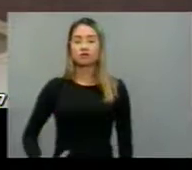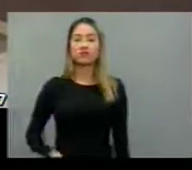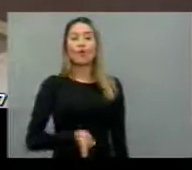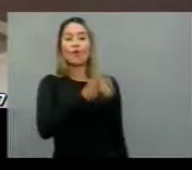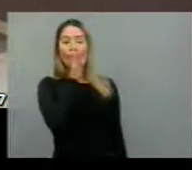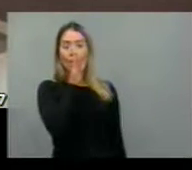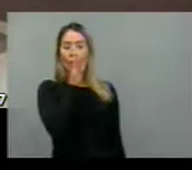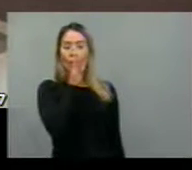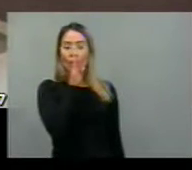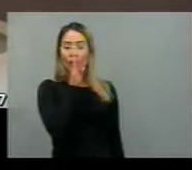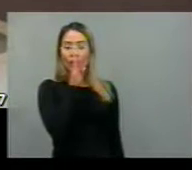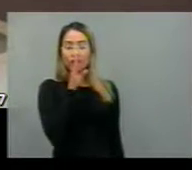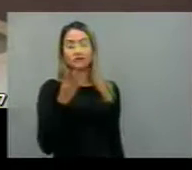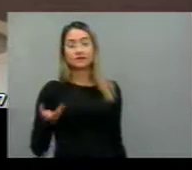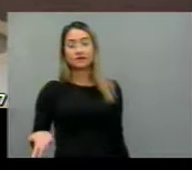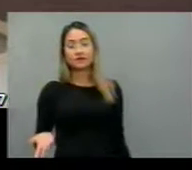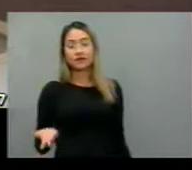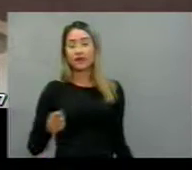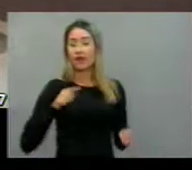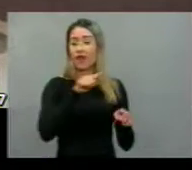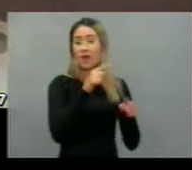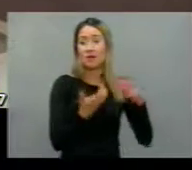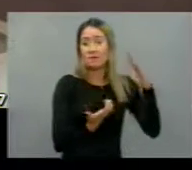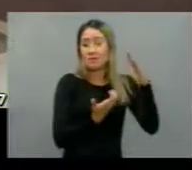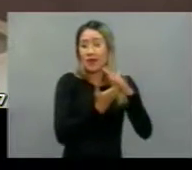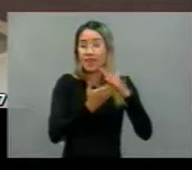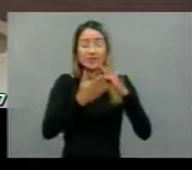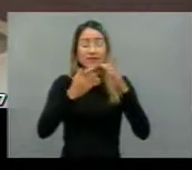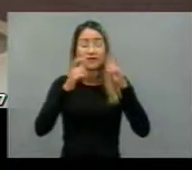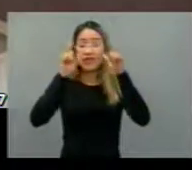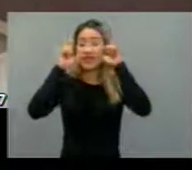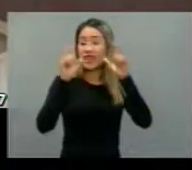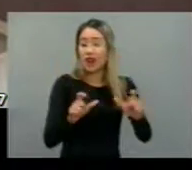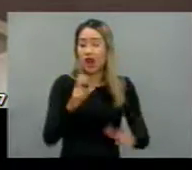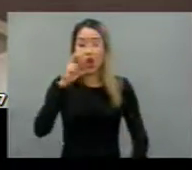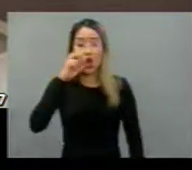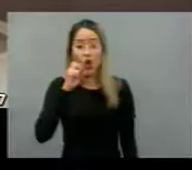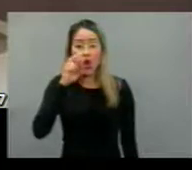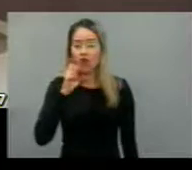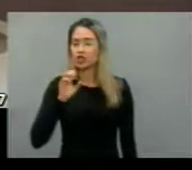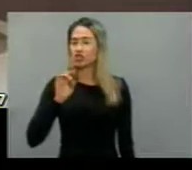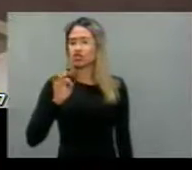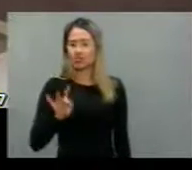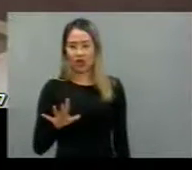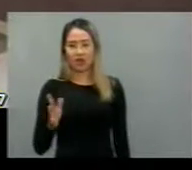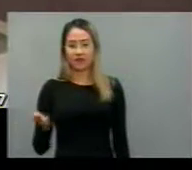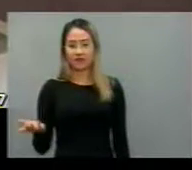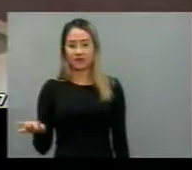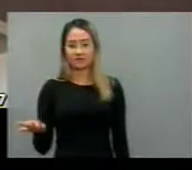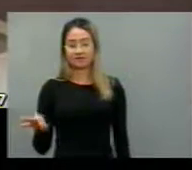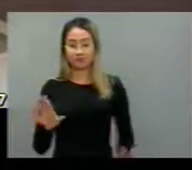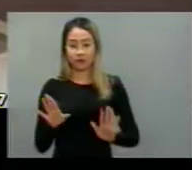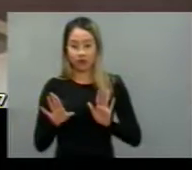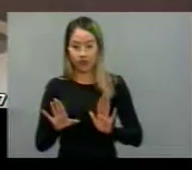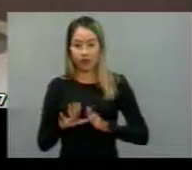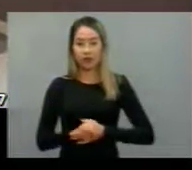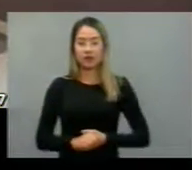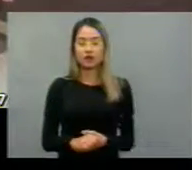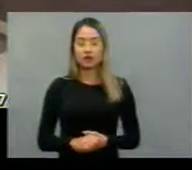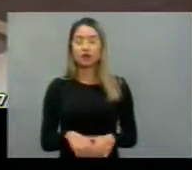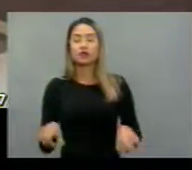né? Portanto, é lucro que essas grandes empresas extraem. Além disso,